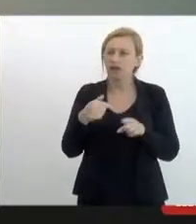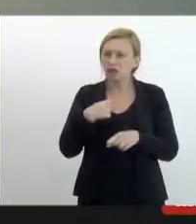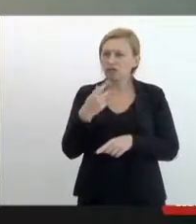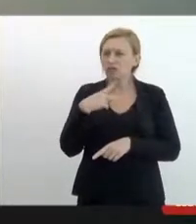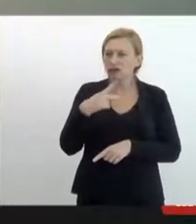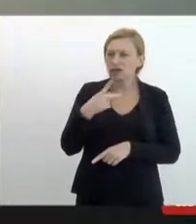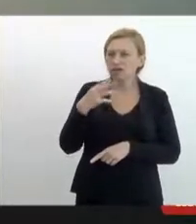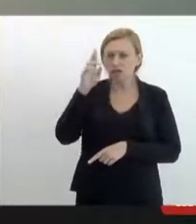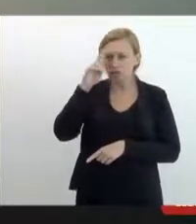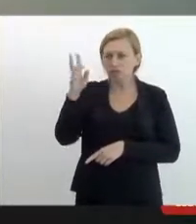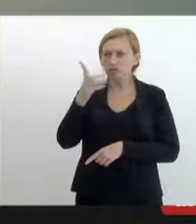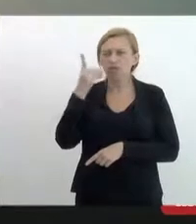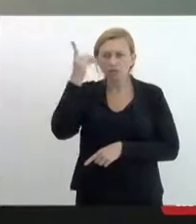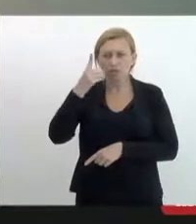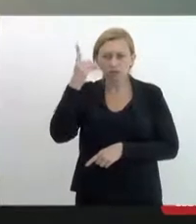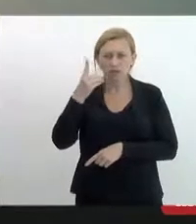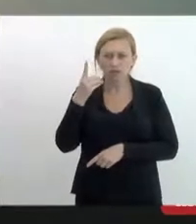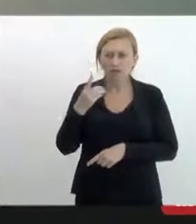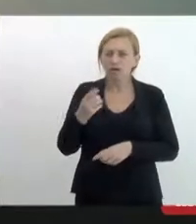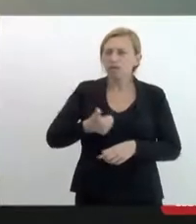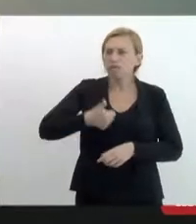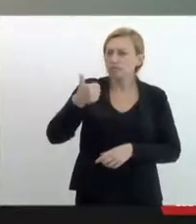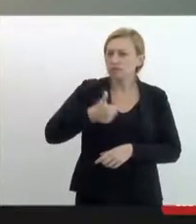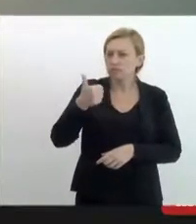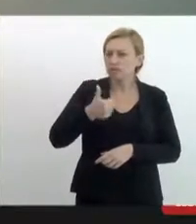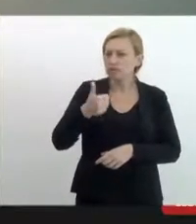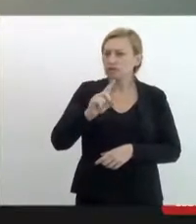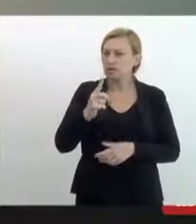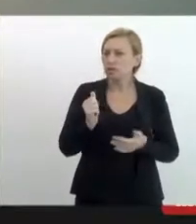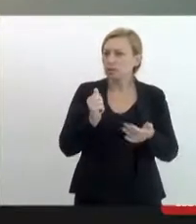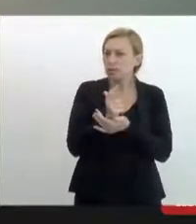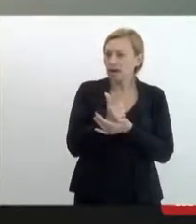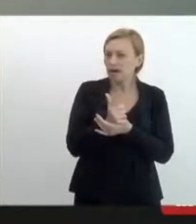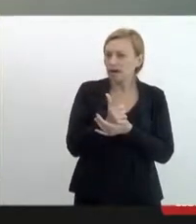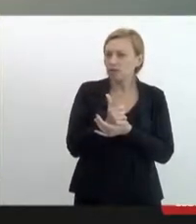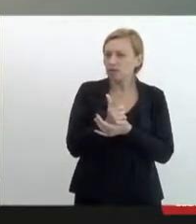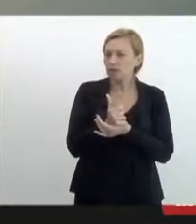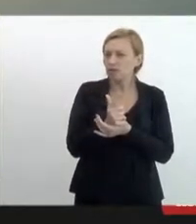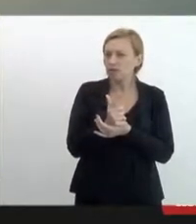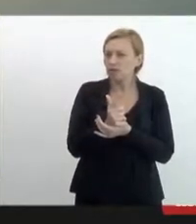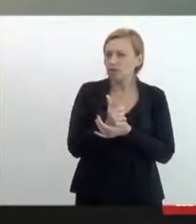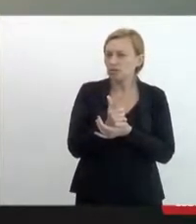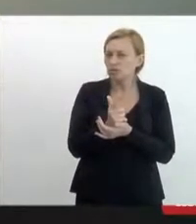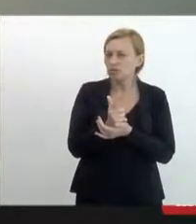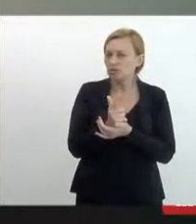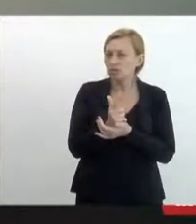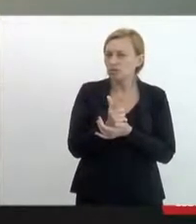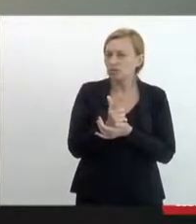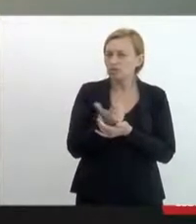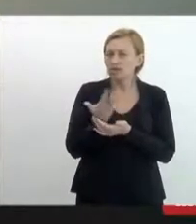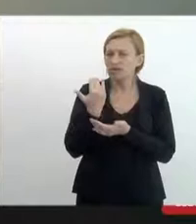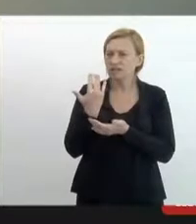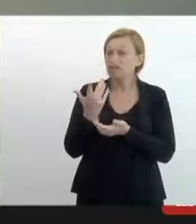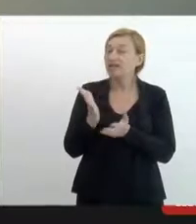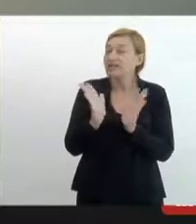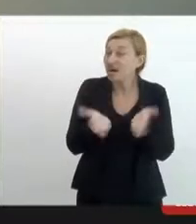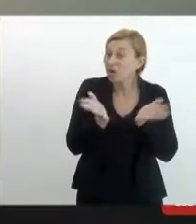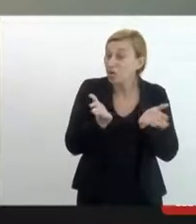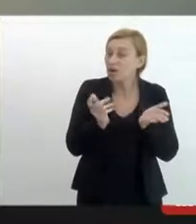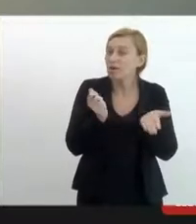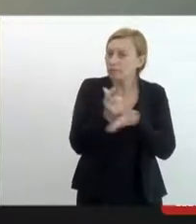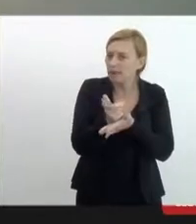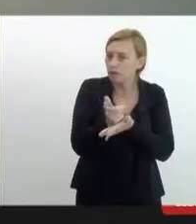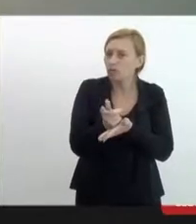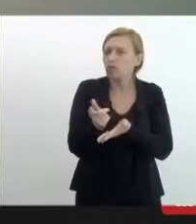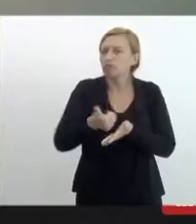senhor deputado, realmente o primeiro auto de infração que se tem notícia de não tributária foi pago agora essa semana. É o primeiro auto de infração de não